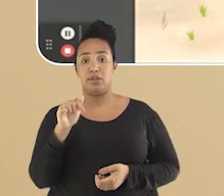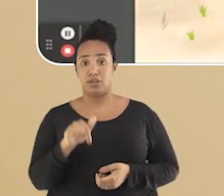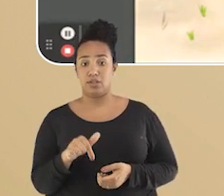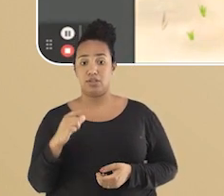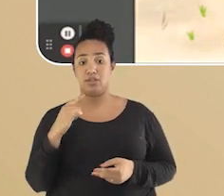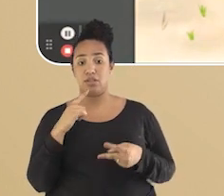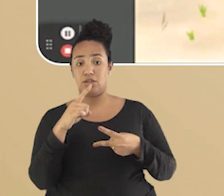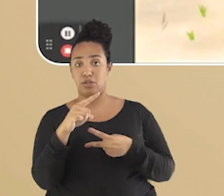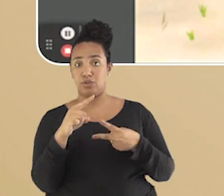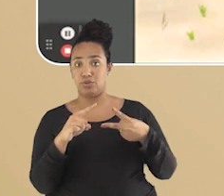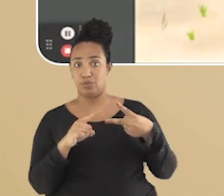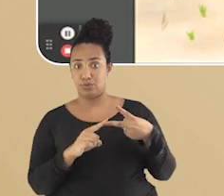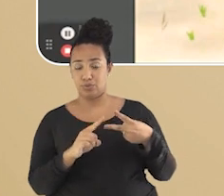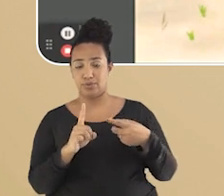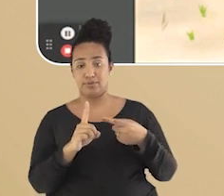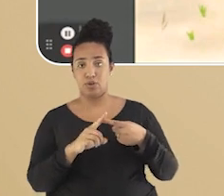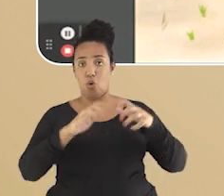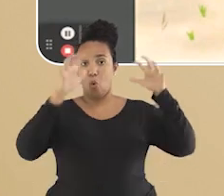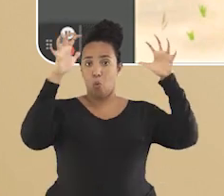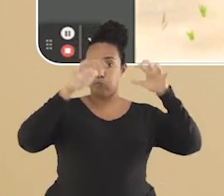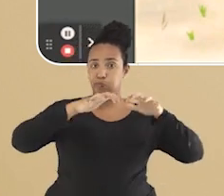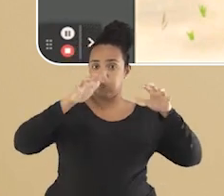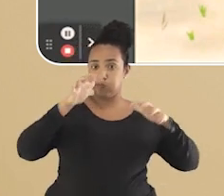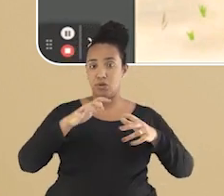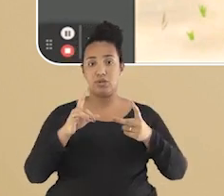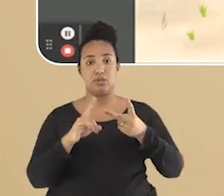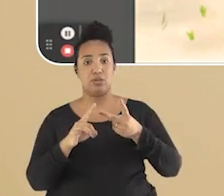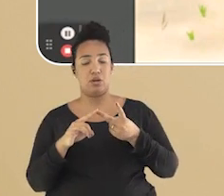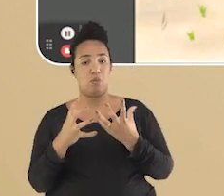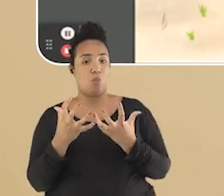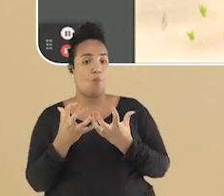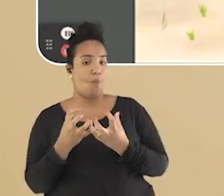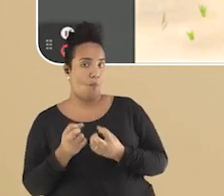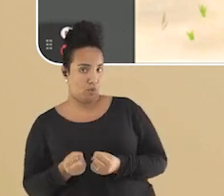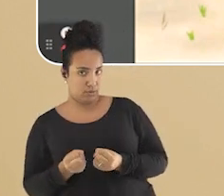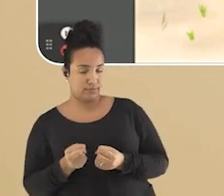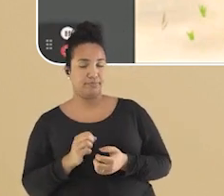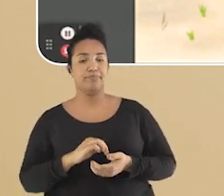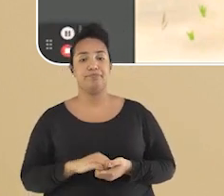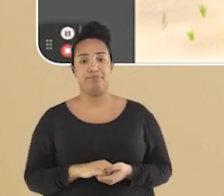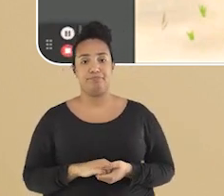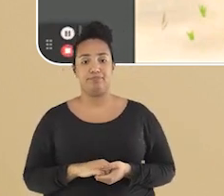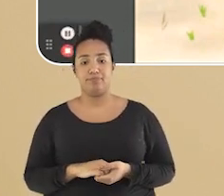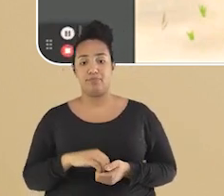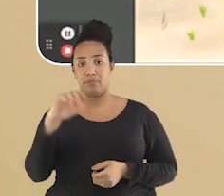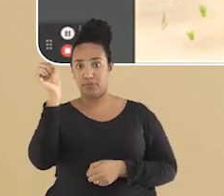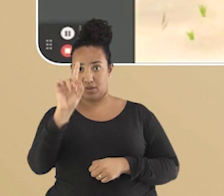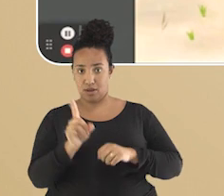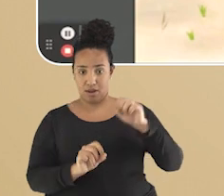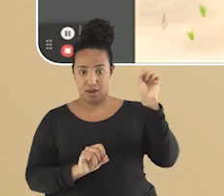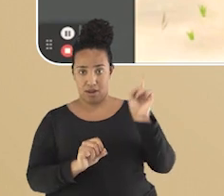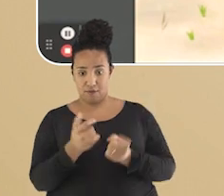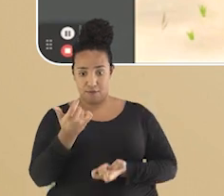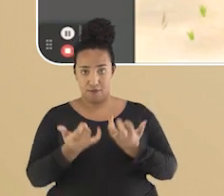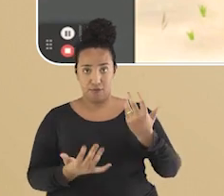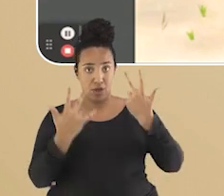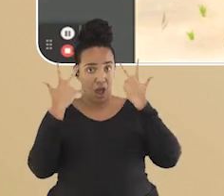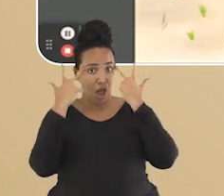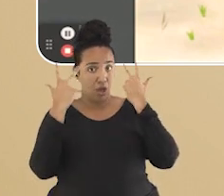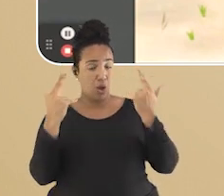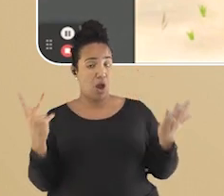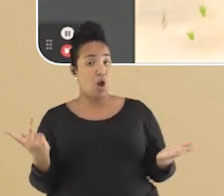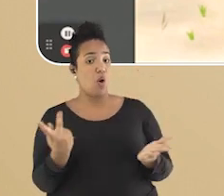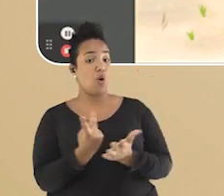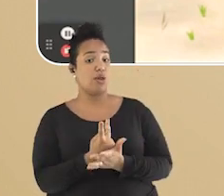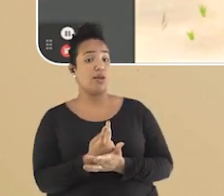ano, a chuvosa e a seca. O fogo natural, provocado pelo raio, acontece com a